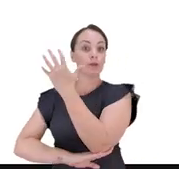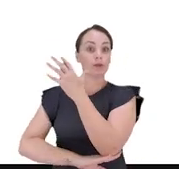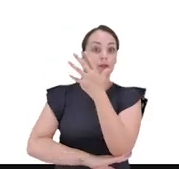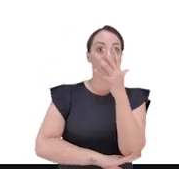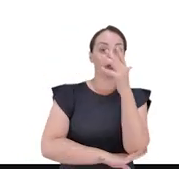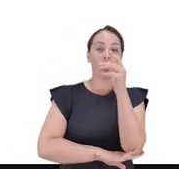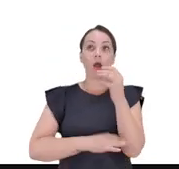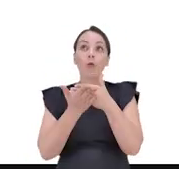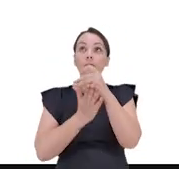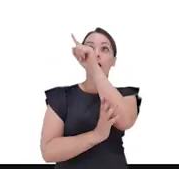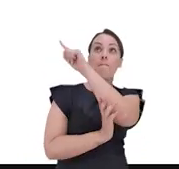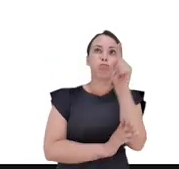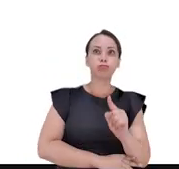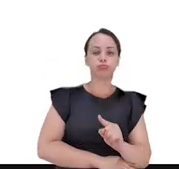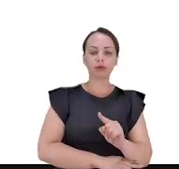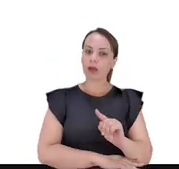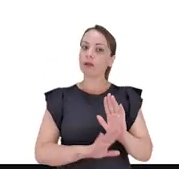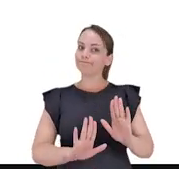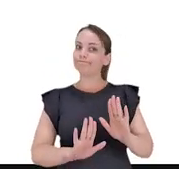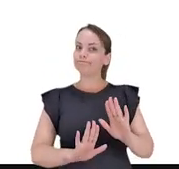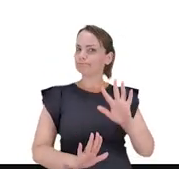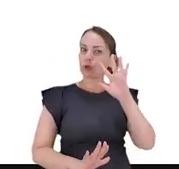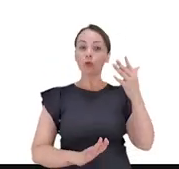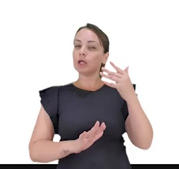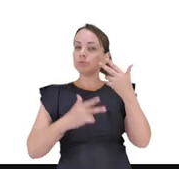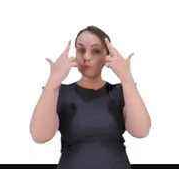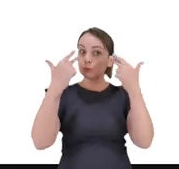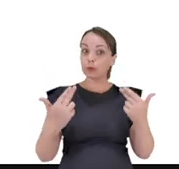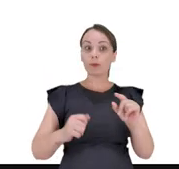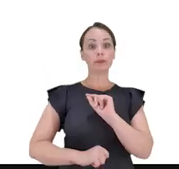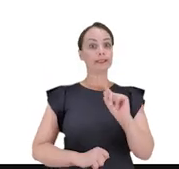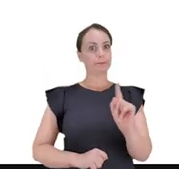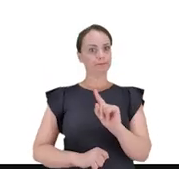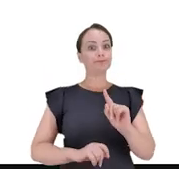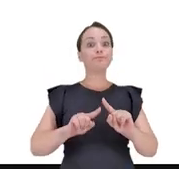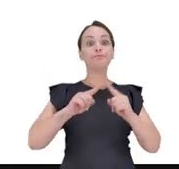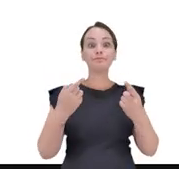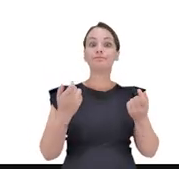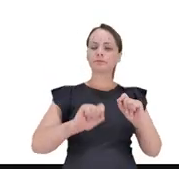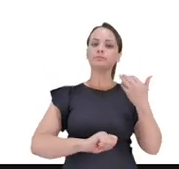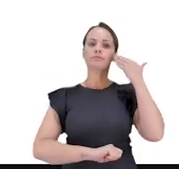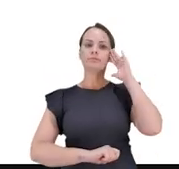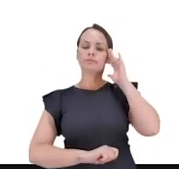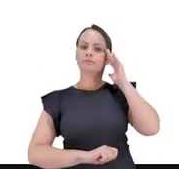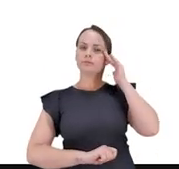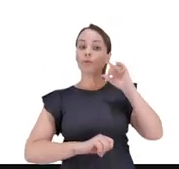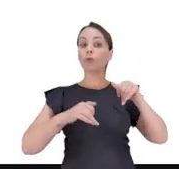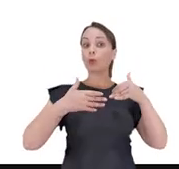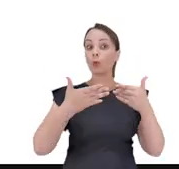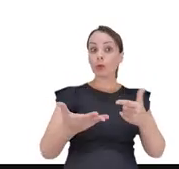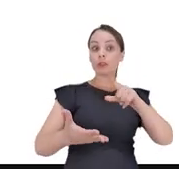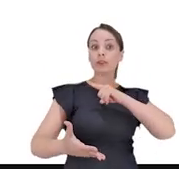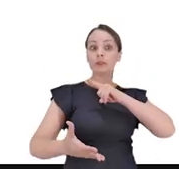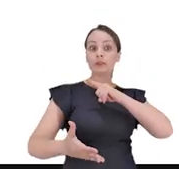partir de um raio. Não são fenômenos comuns. O que a gente pode entender é que muitas vezes, quando você tem